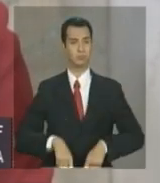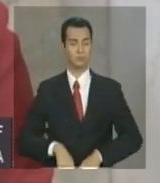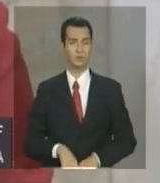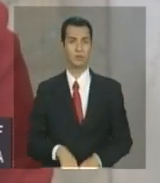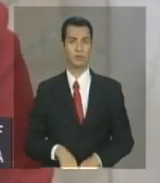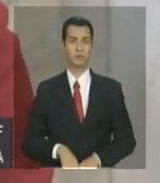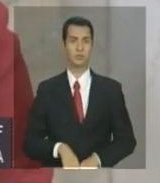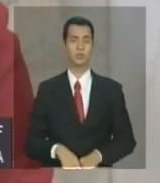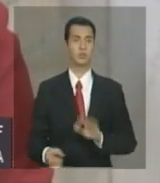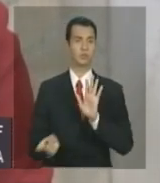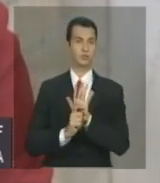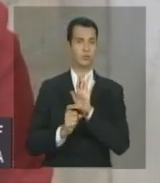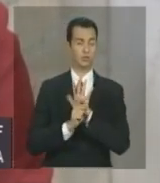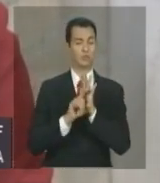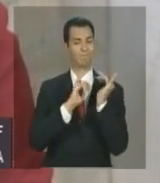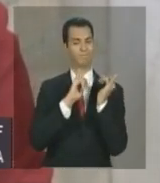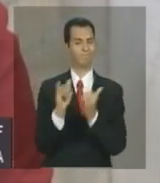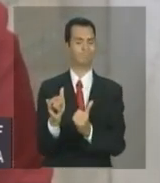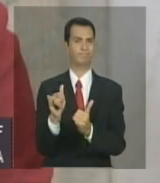à droga.